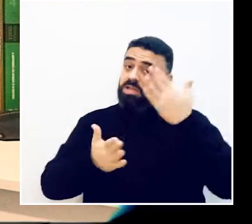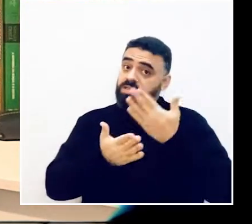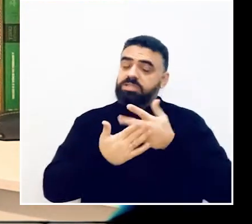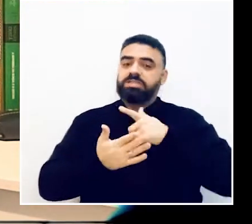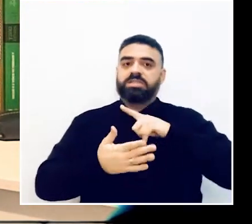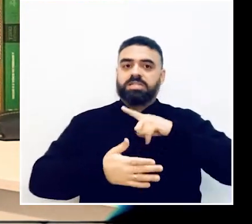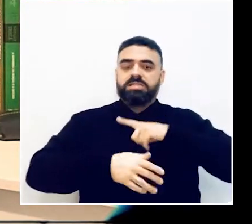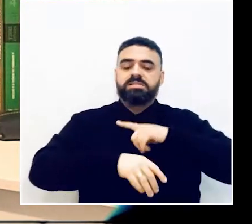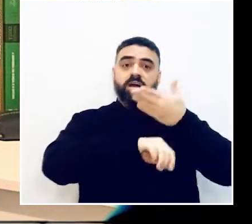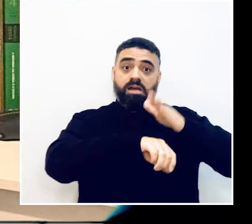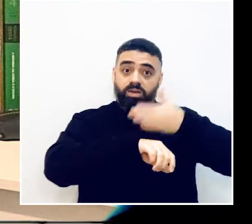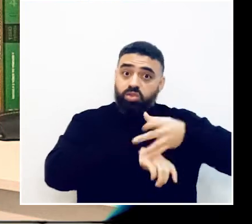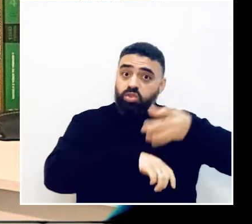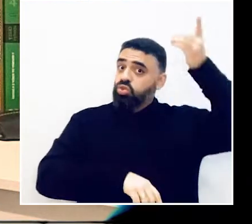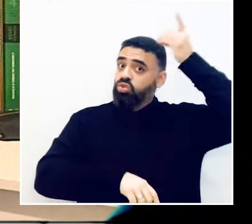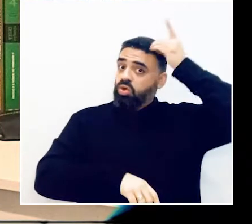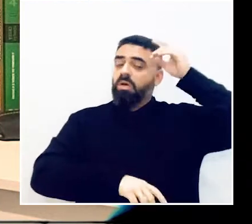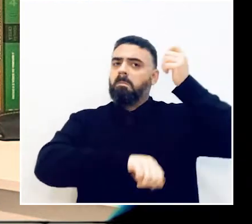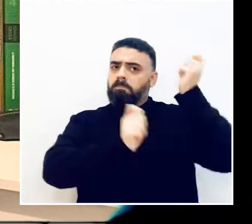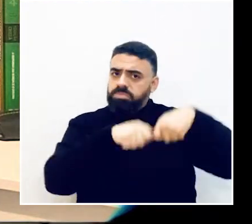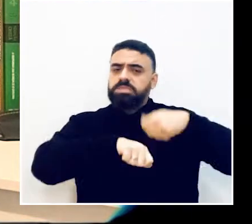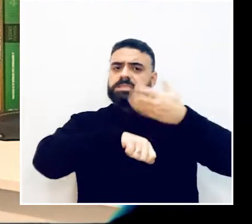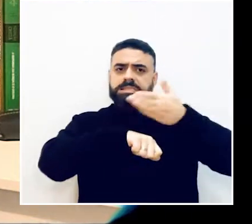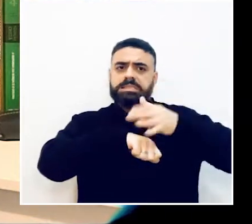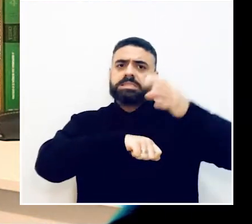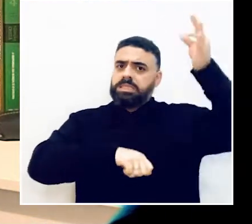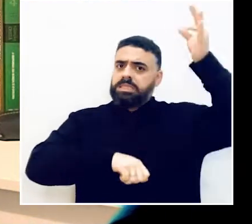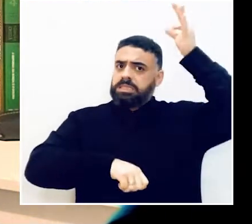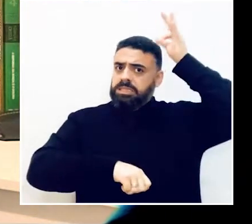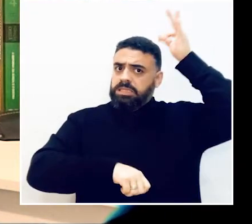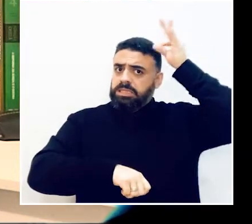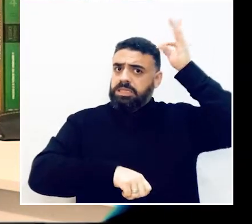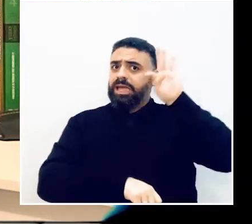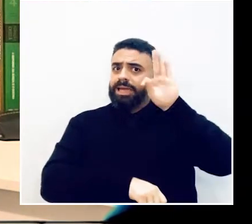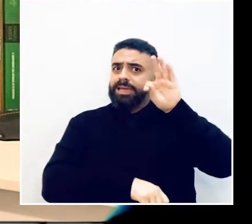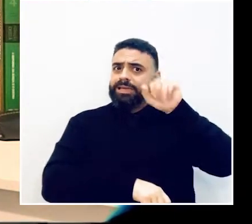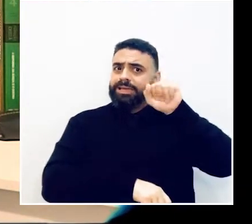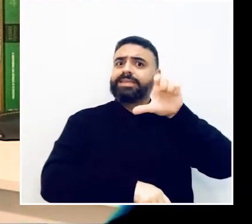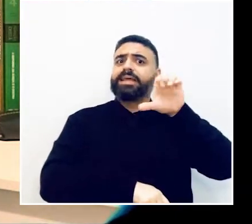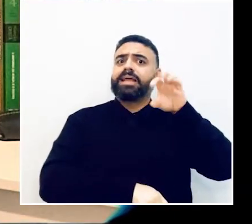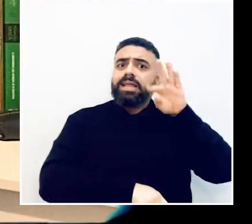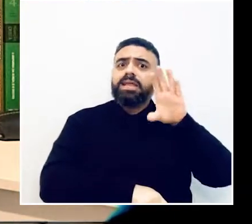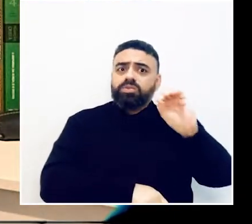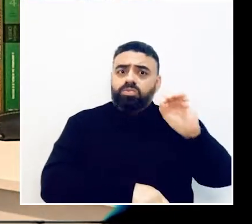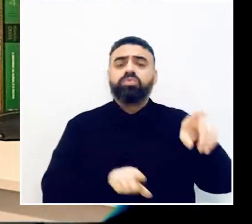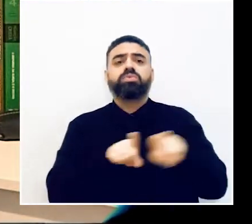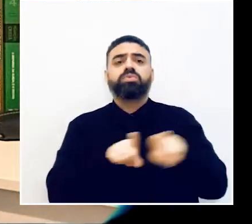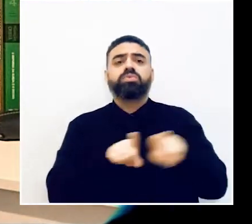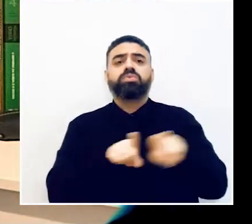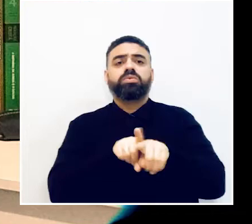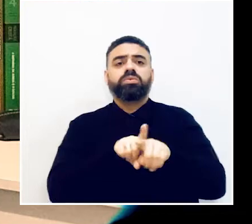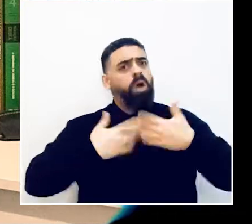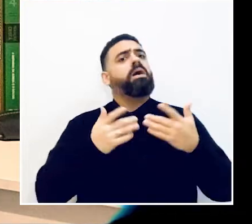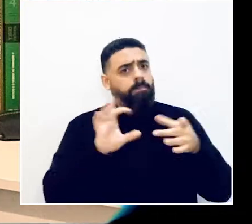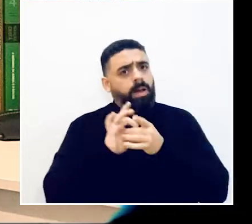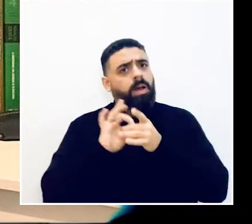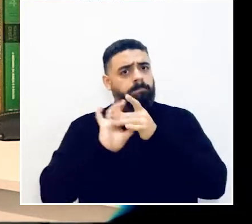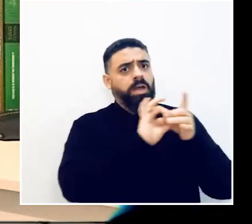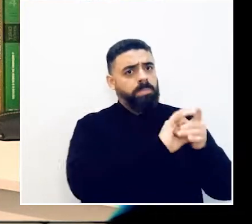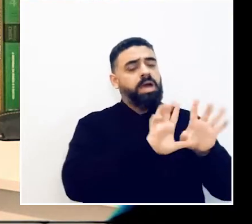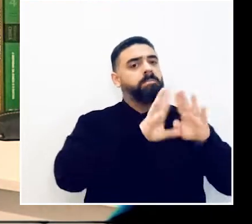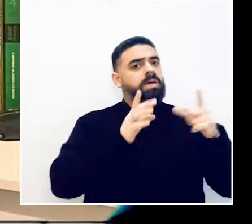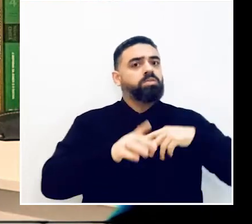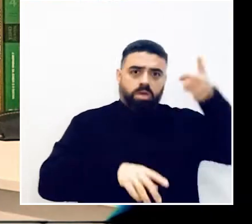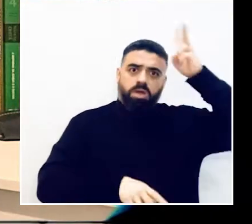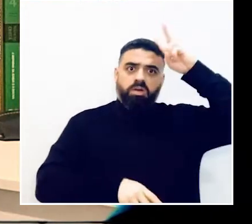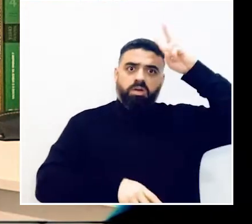a habilidade, o talento, ele é uma faixa, uma fatia da vocação, ela faz parte. Toda pessoa vocacionada,